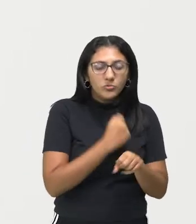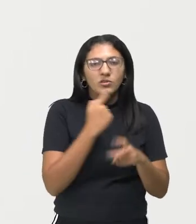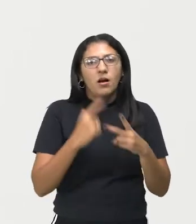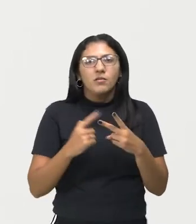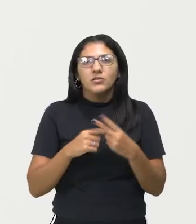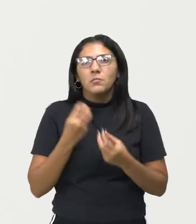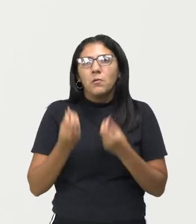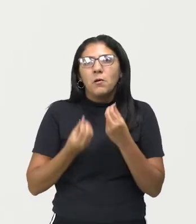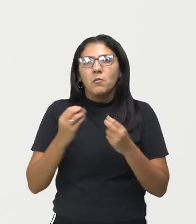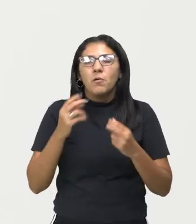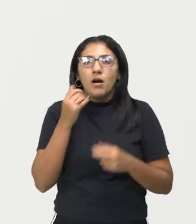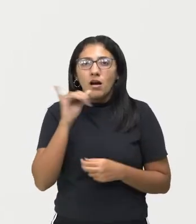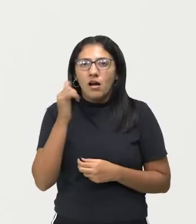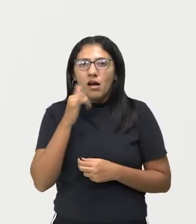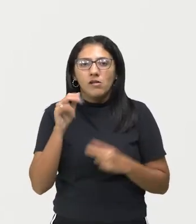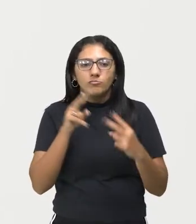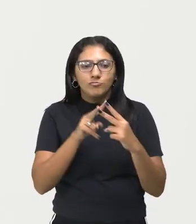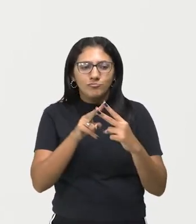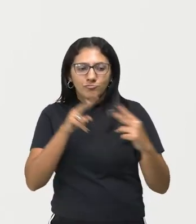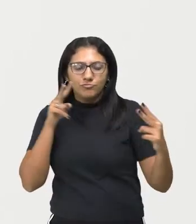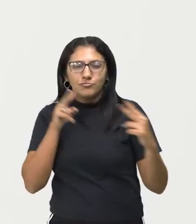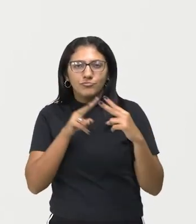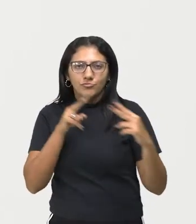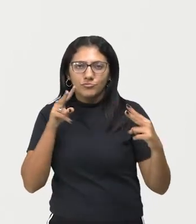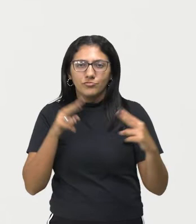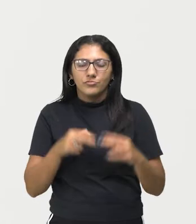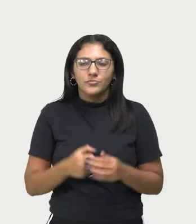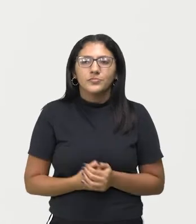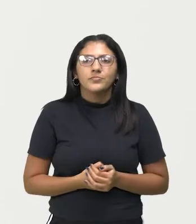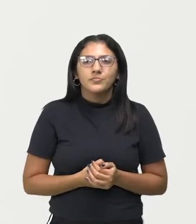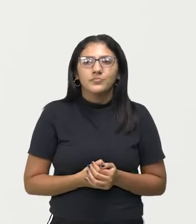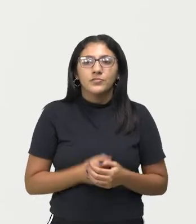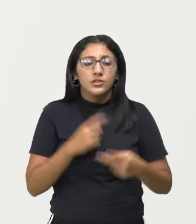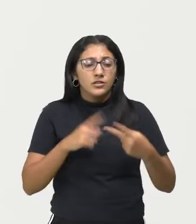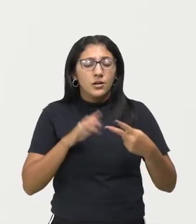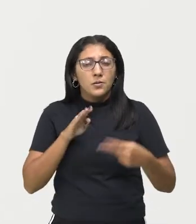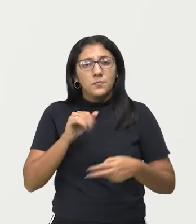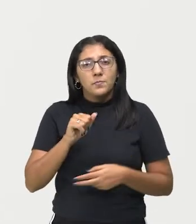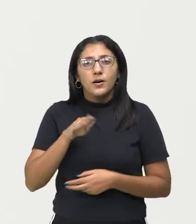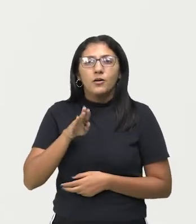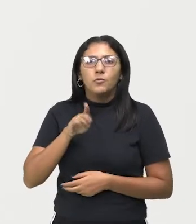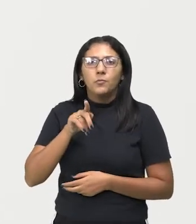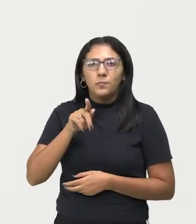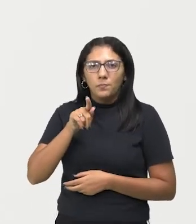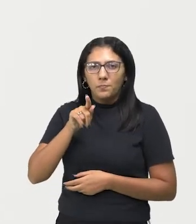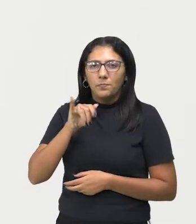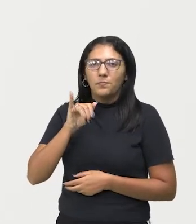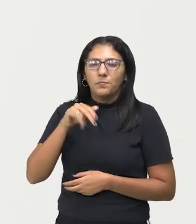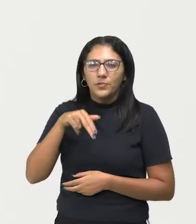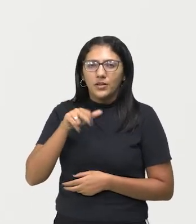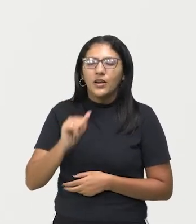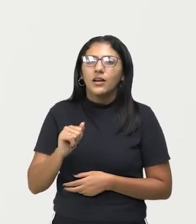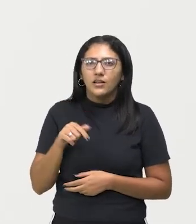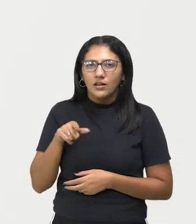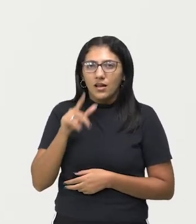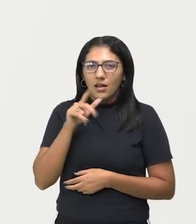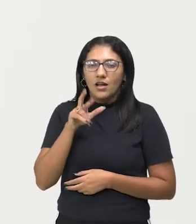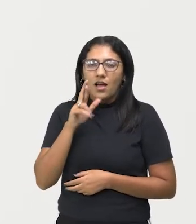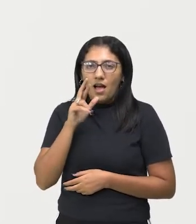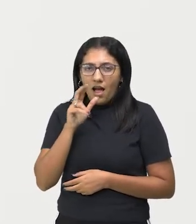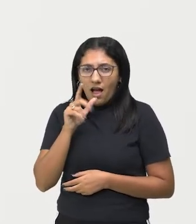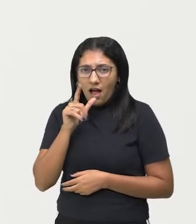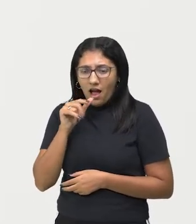energia, houve também a geração de impacto ambiental. E a usina de Balbina, que a gente já mencionou, que fica no Rio Atumã, em